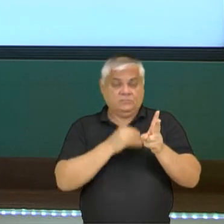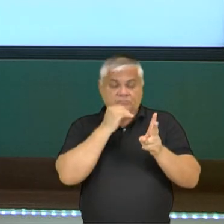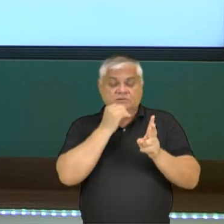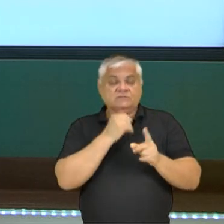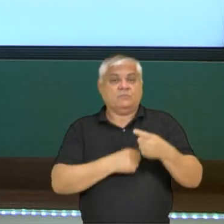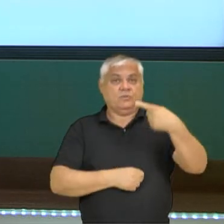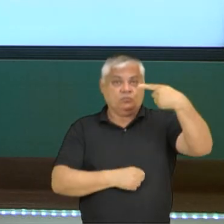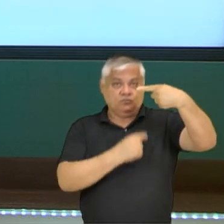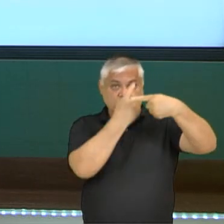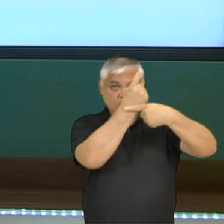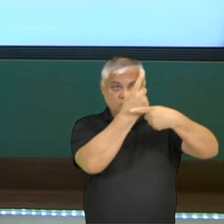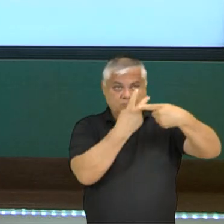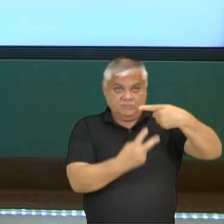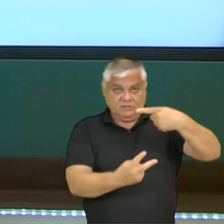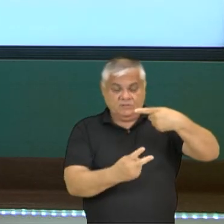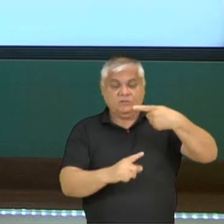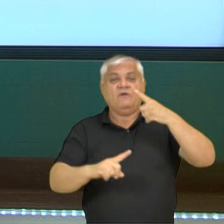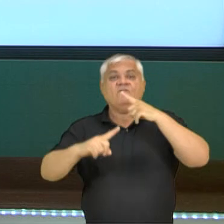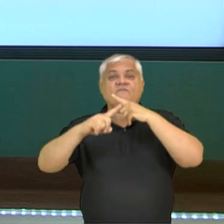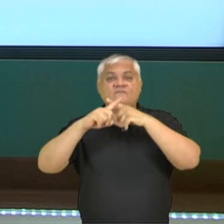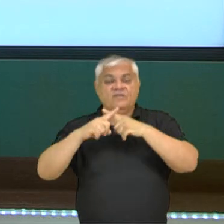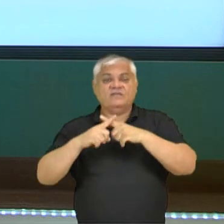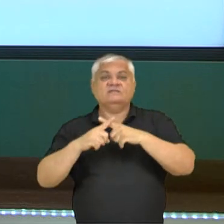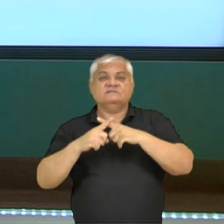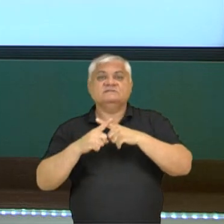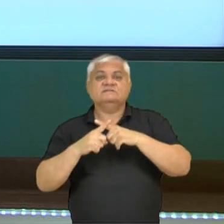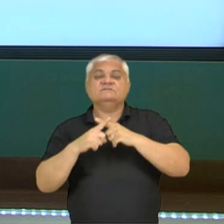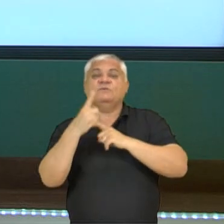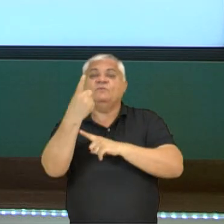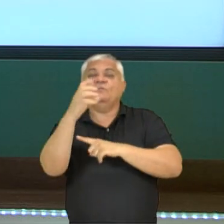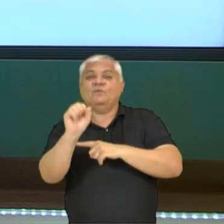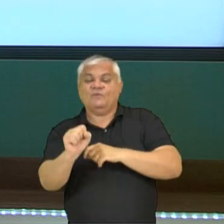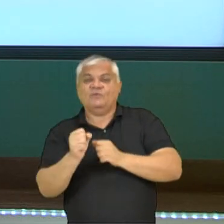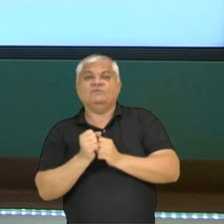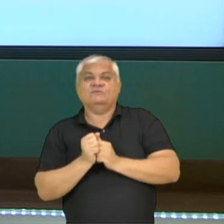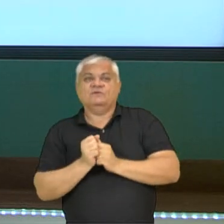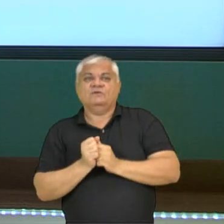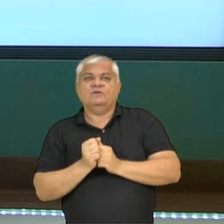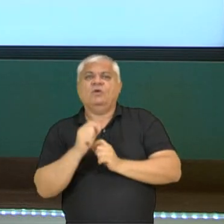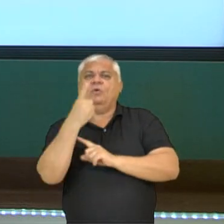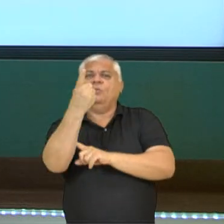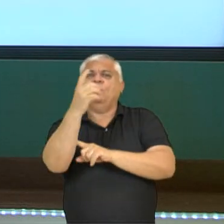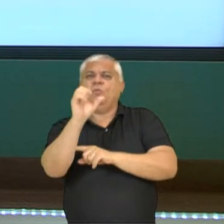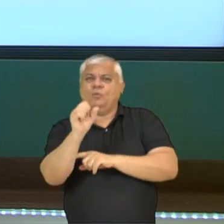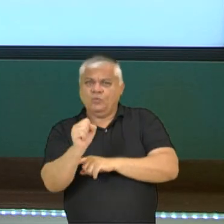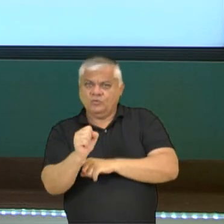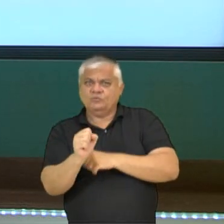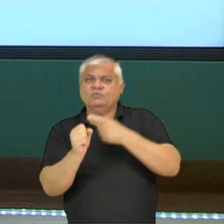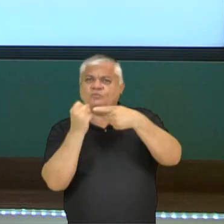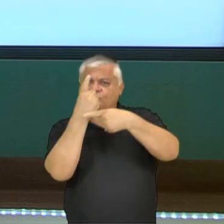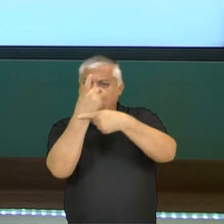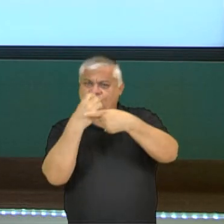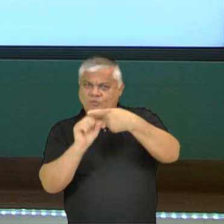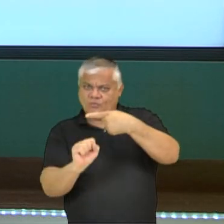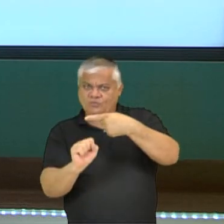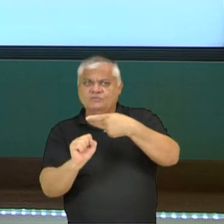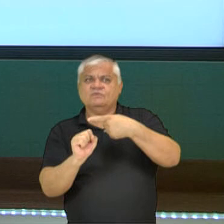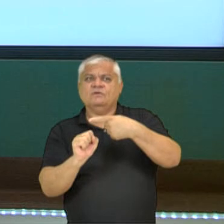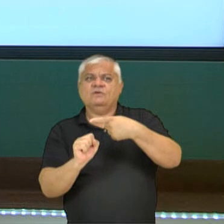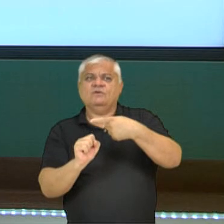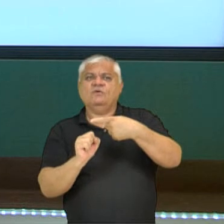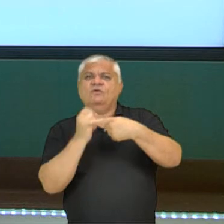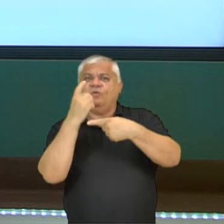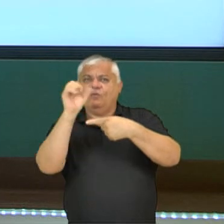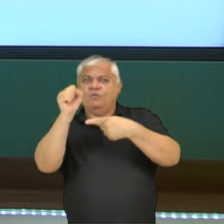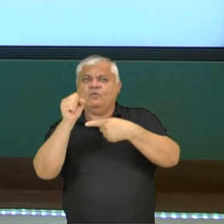e multiplico pelo inverso da segunda. O inverso de 1/8 é 8/1. 1 vezes